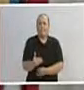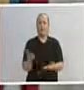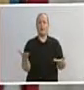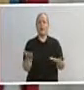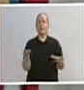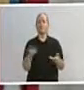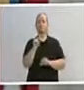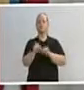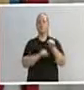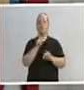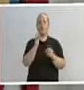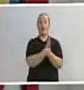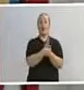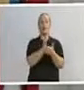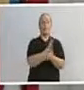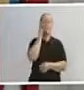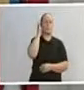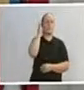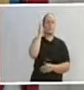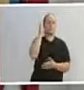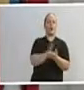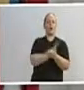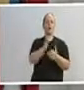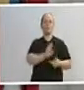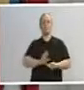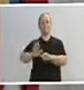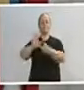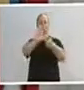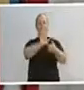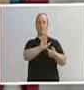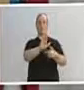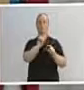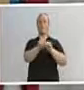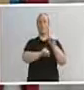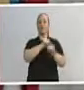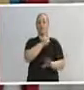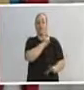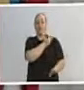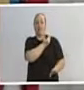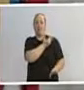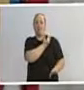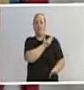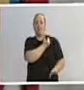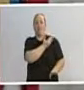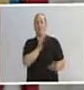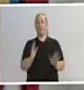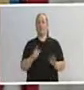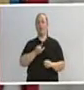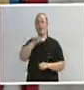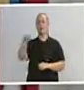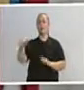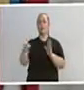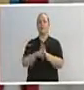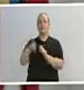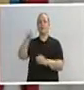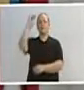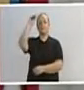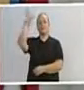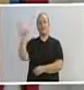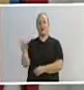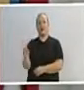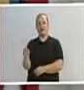velada ou abertamente, por exemplo, fazem o enfrentamento e discriminam as igrejas de matrizes africanas.